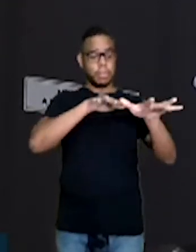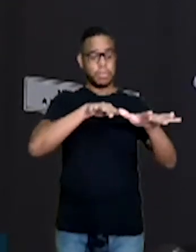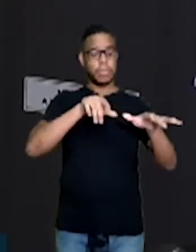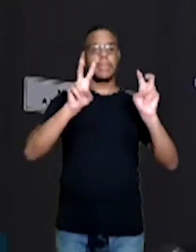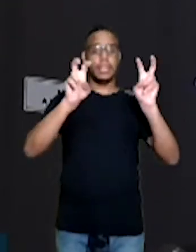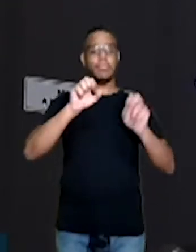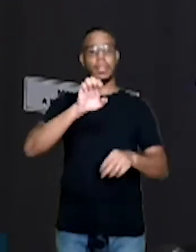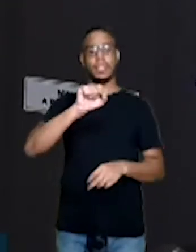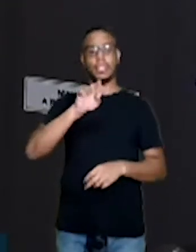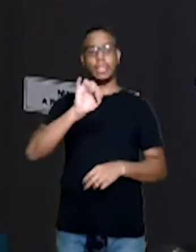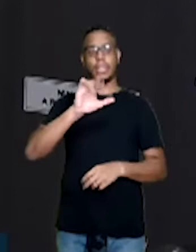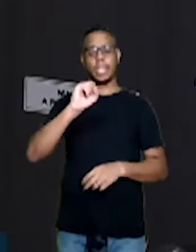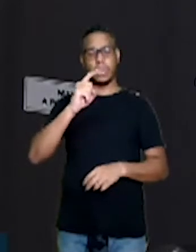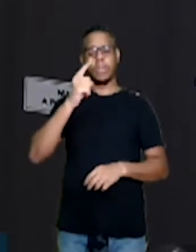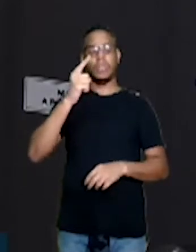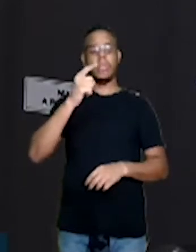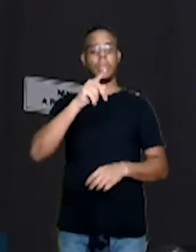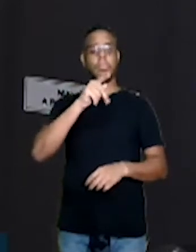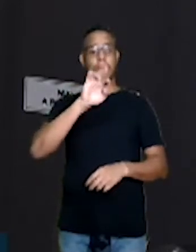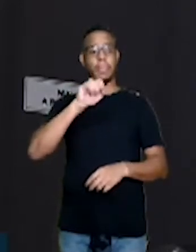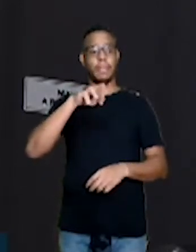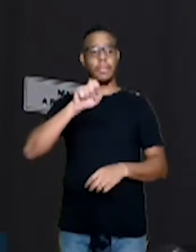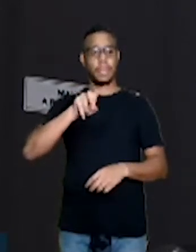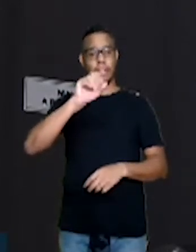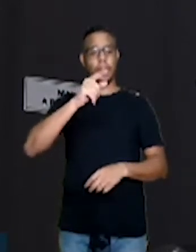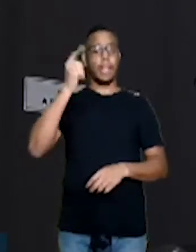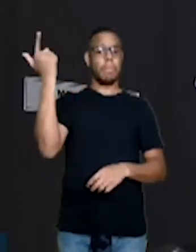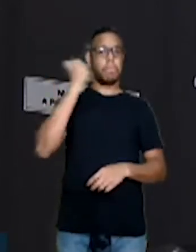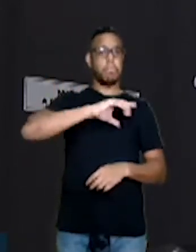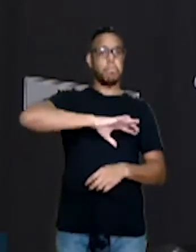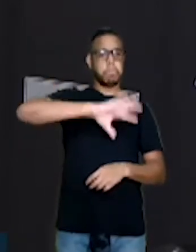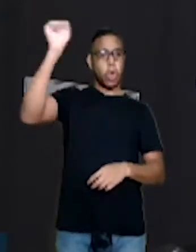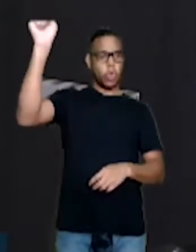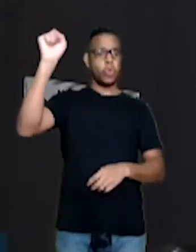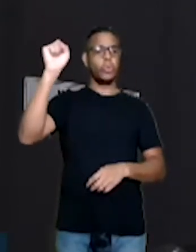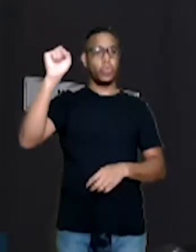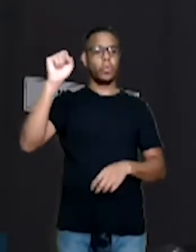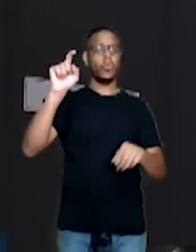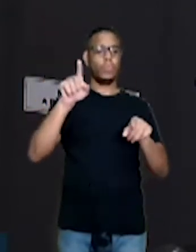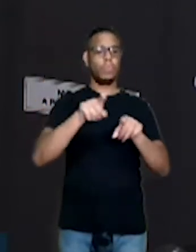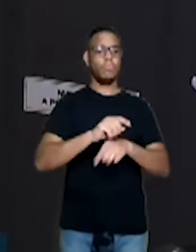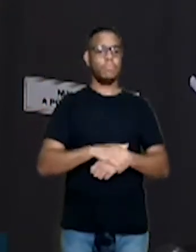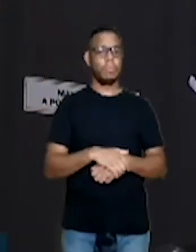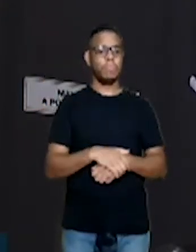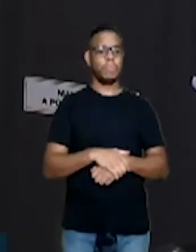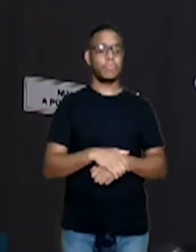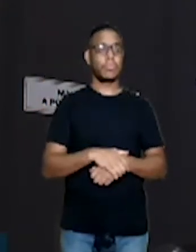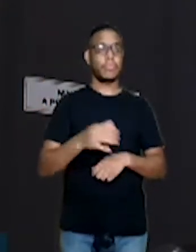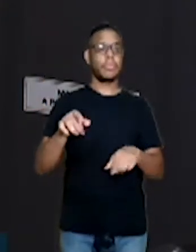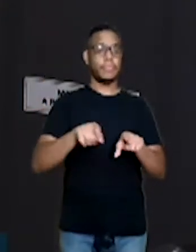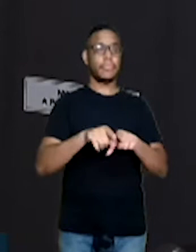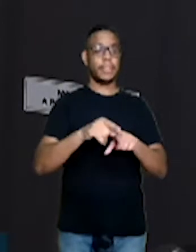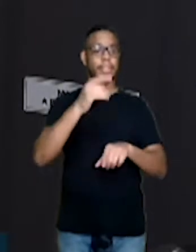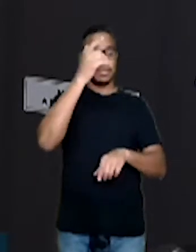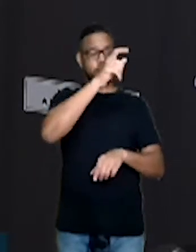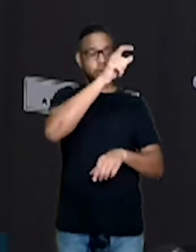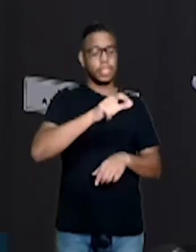que foram os grandes campeões, em especial aqui o Cartola, na pessoa do Zé